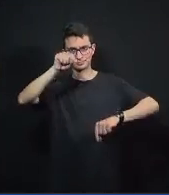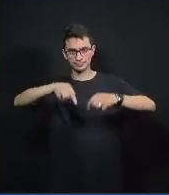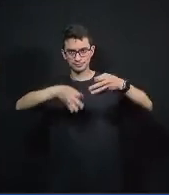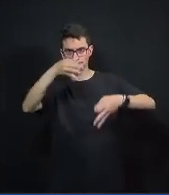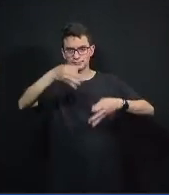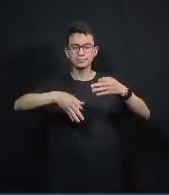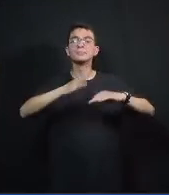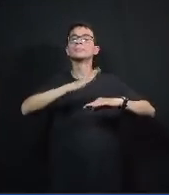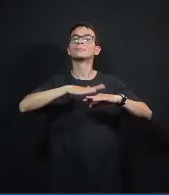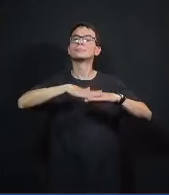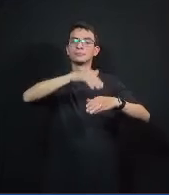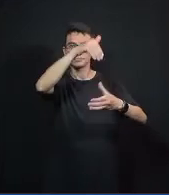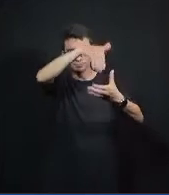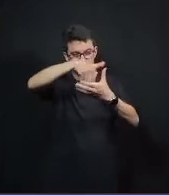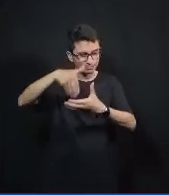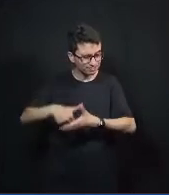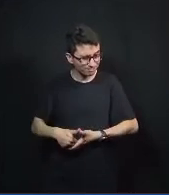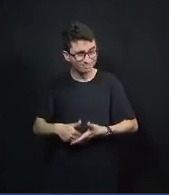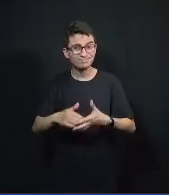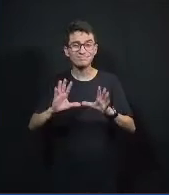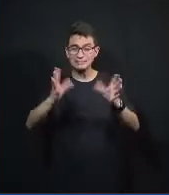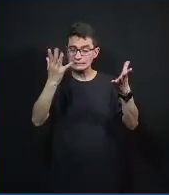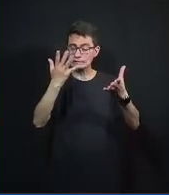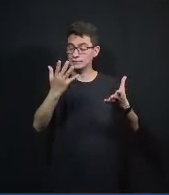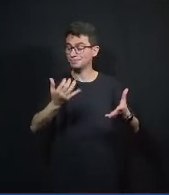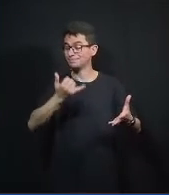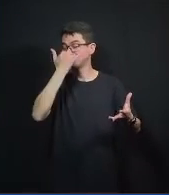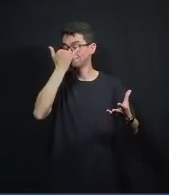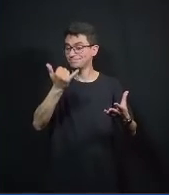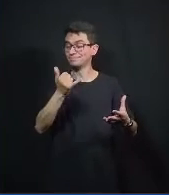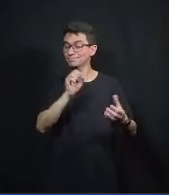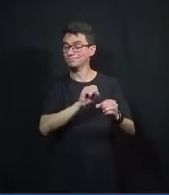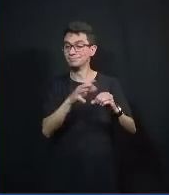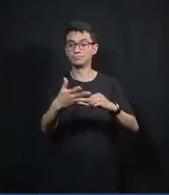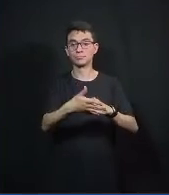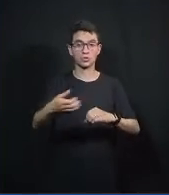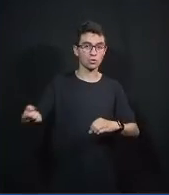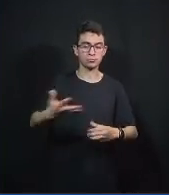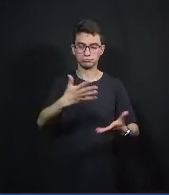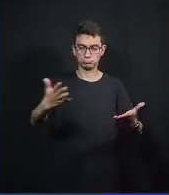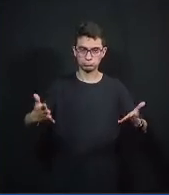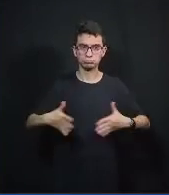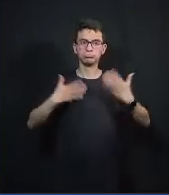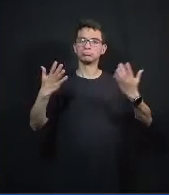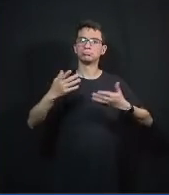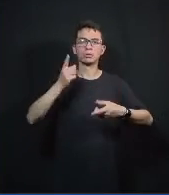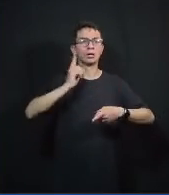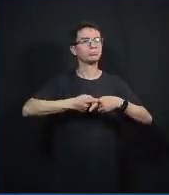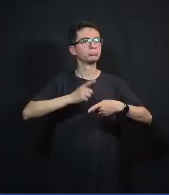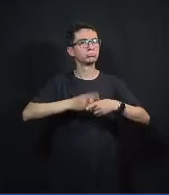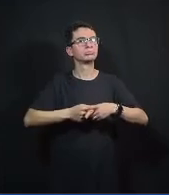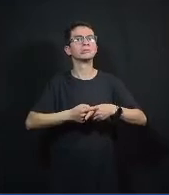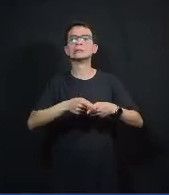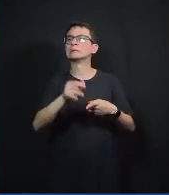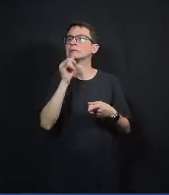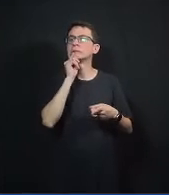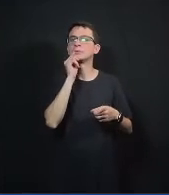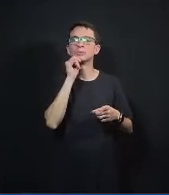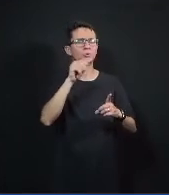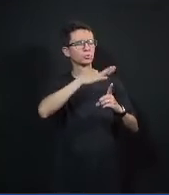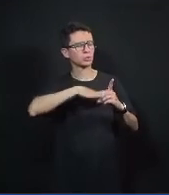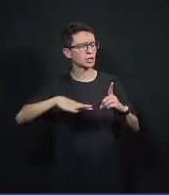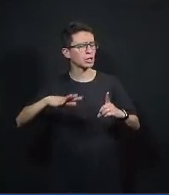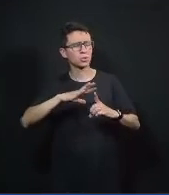eleição. Mas a pandemia trouxe uma realidade totalmente nova para nós da Justiça Eleitoral, assim como para toda a sociedade,